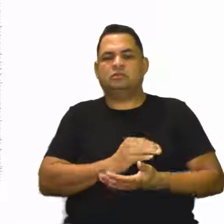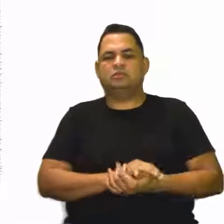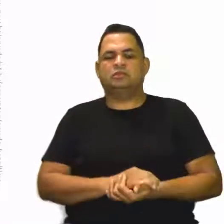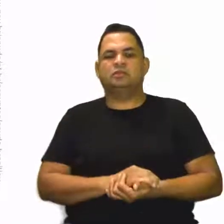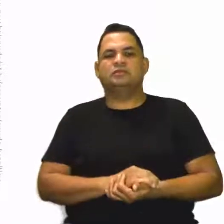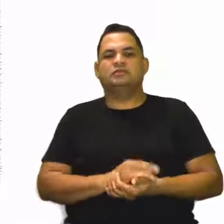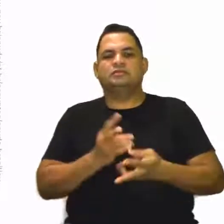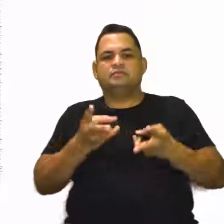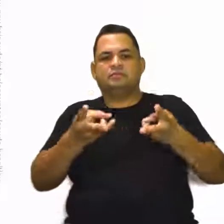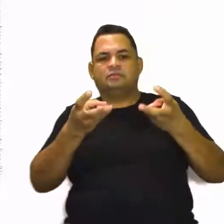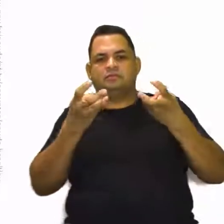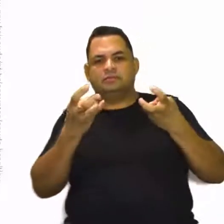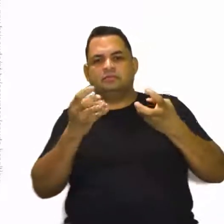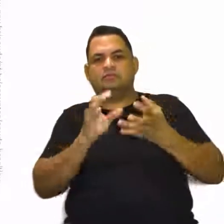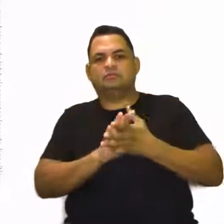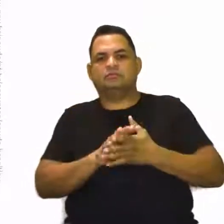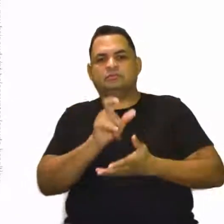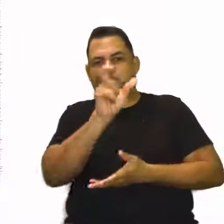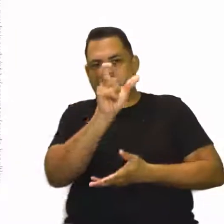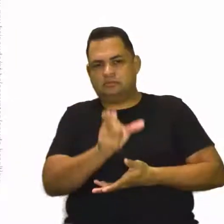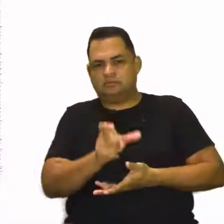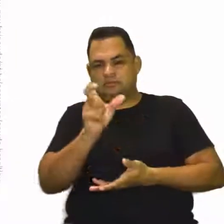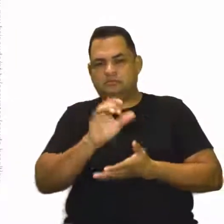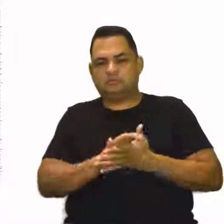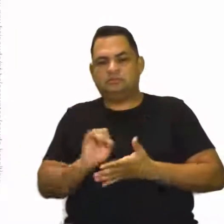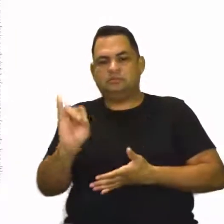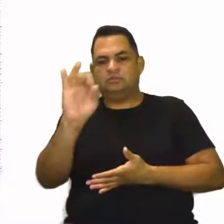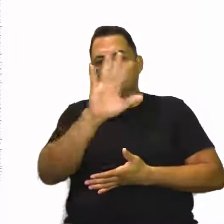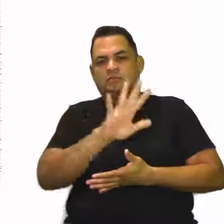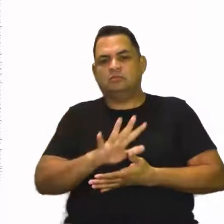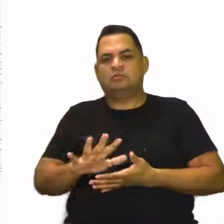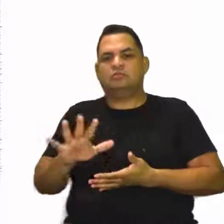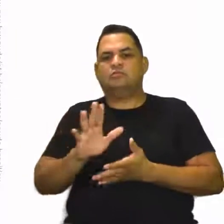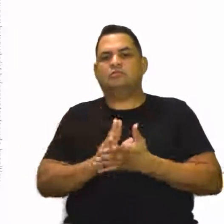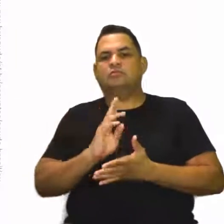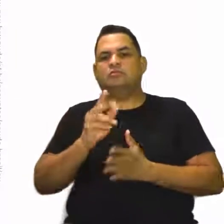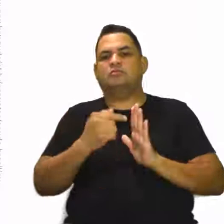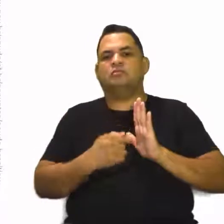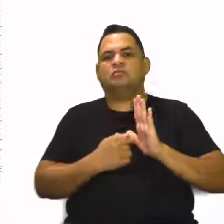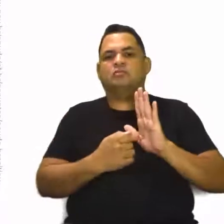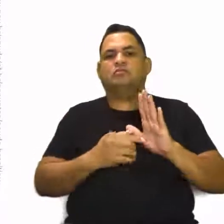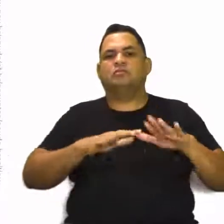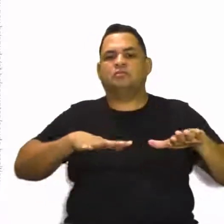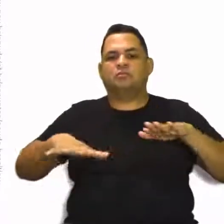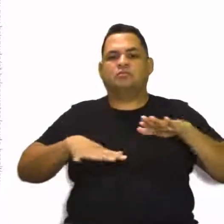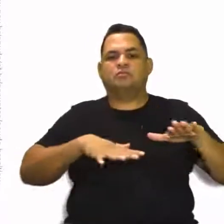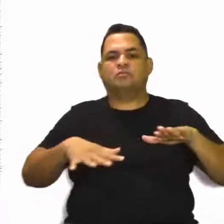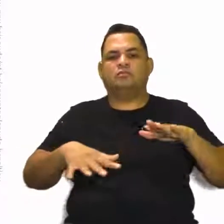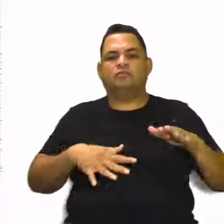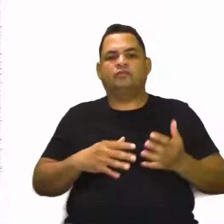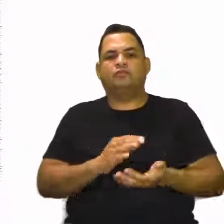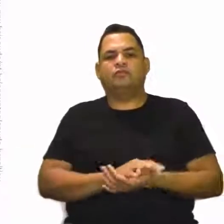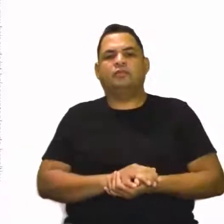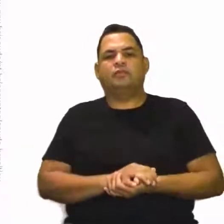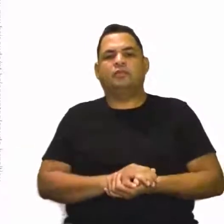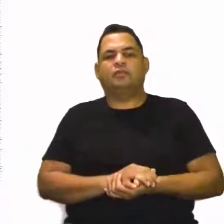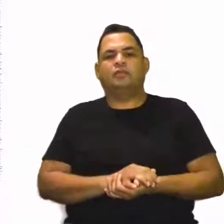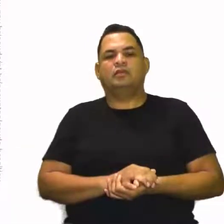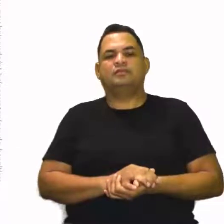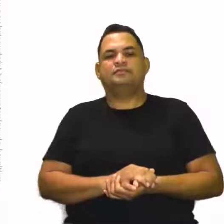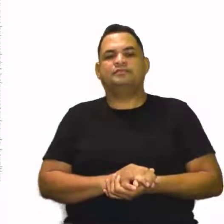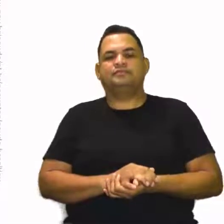né? Perceba aqui que os nossos personagens, as nossas imagens aqui, elas sempre apontam para movimento, né? Vamos